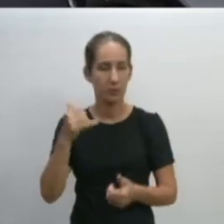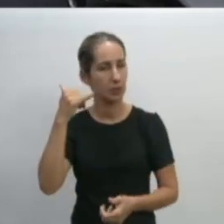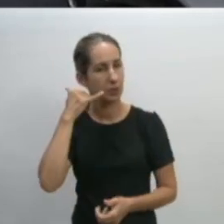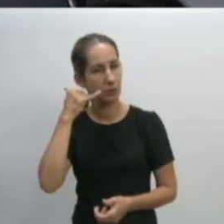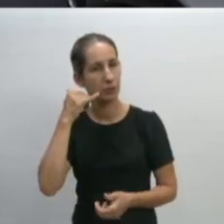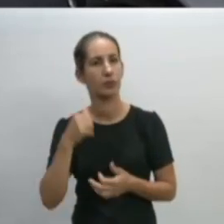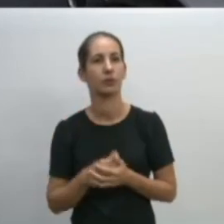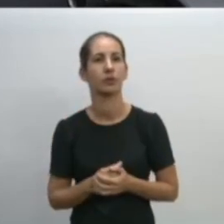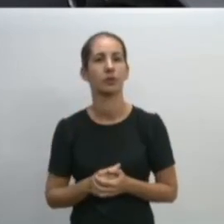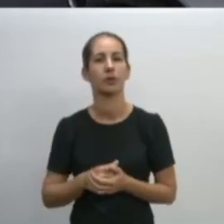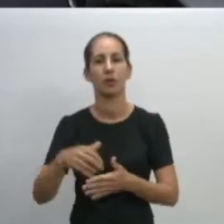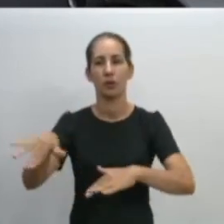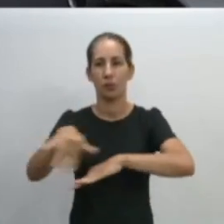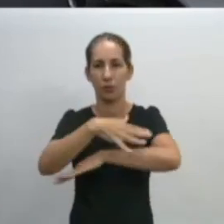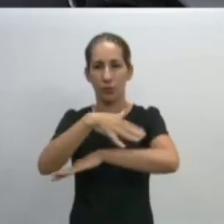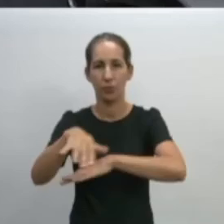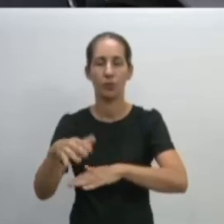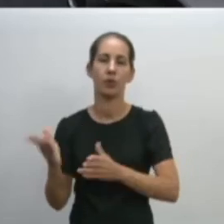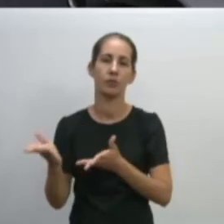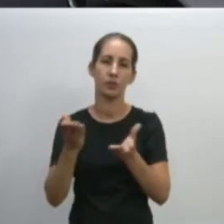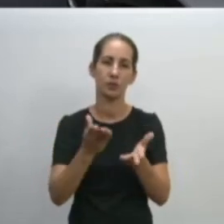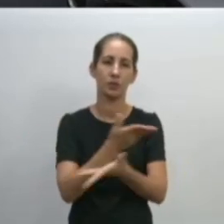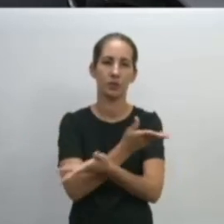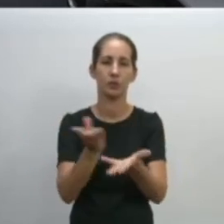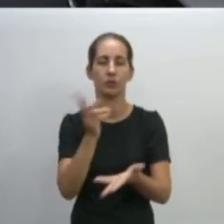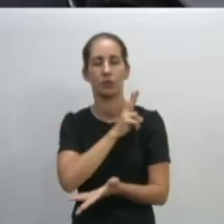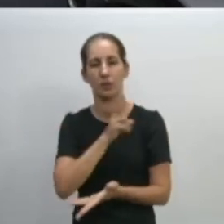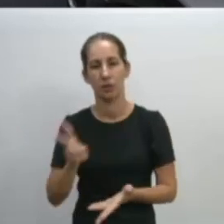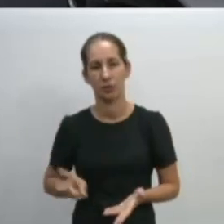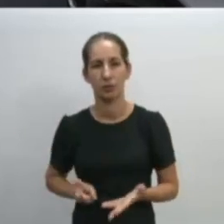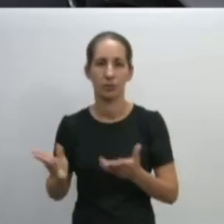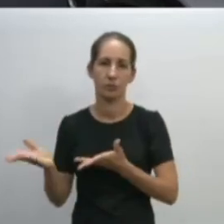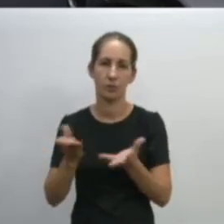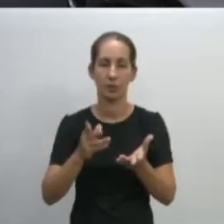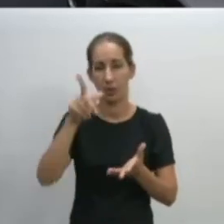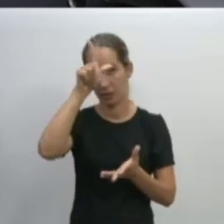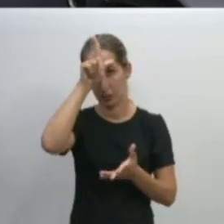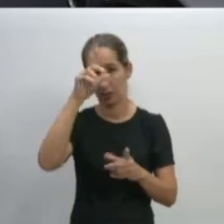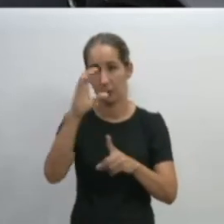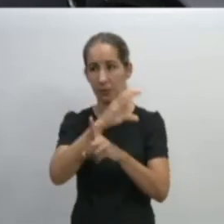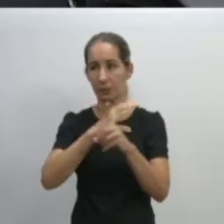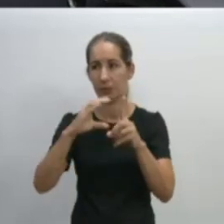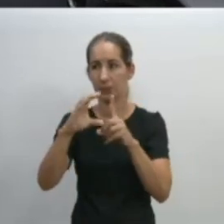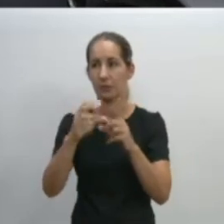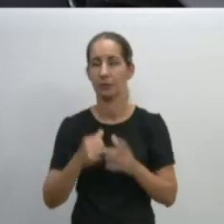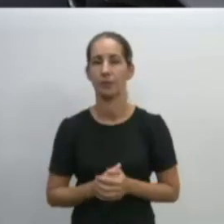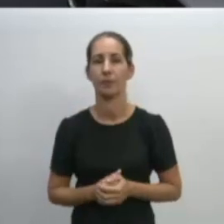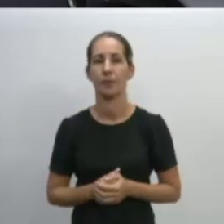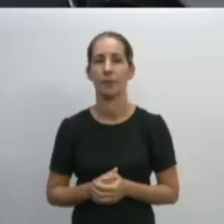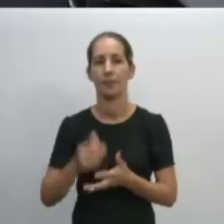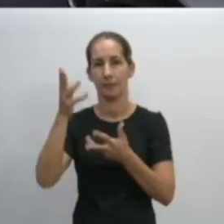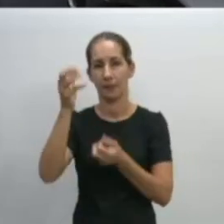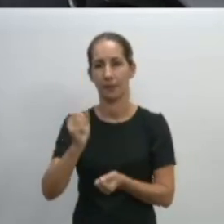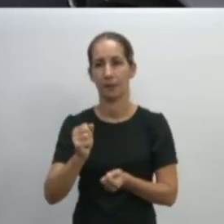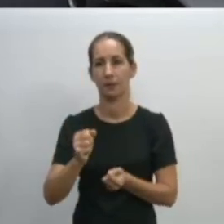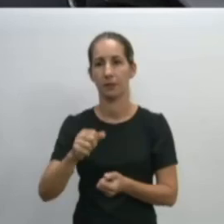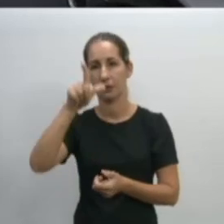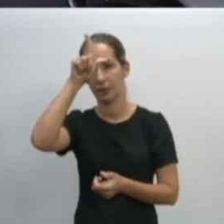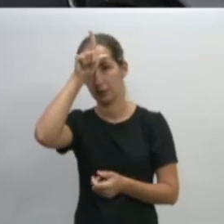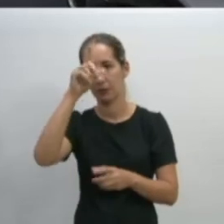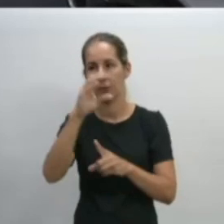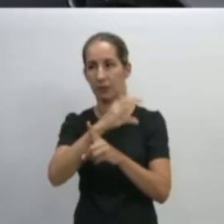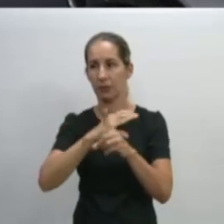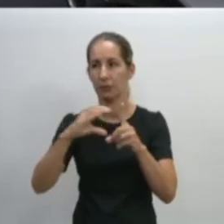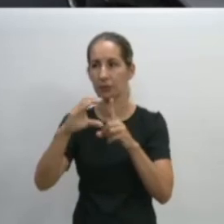telefone, está na rua, visita com os vereadores, visita com lideranças comunitárias, atende lideranças